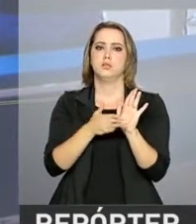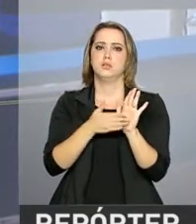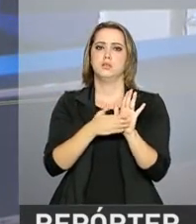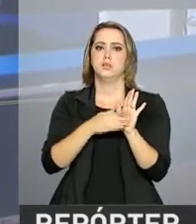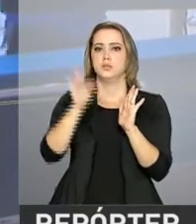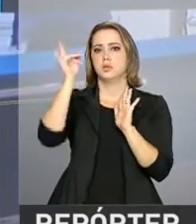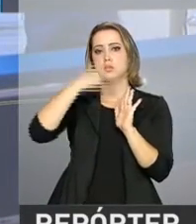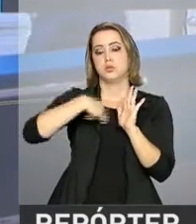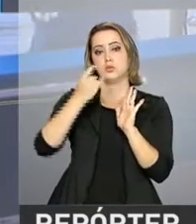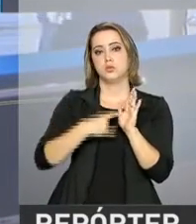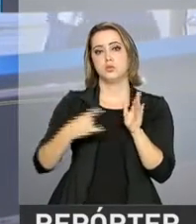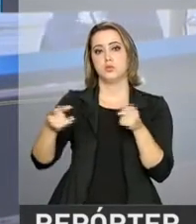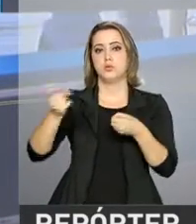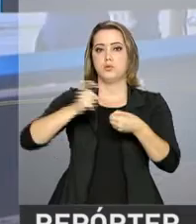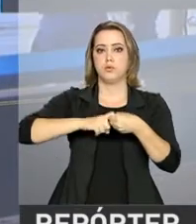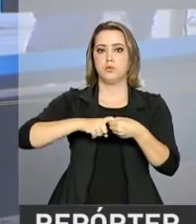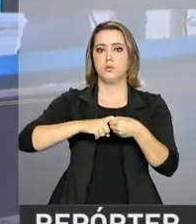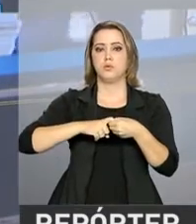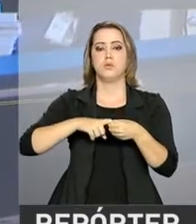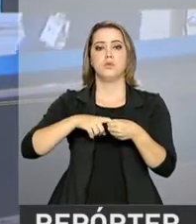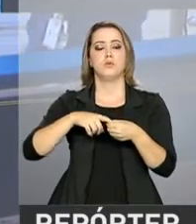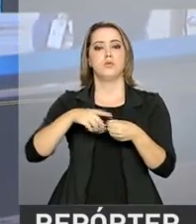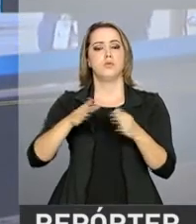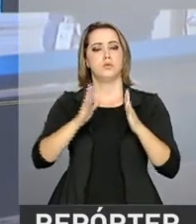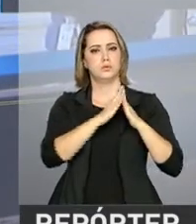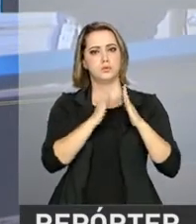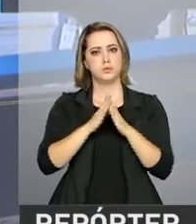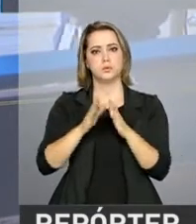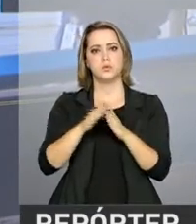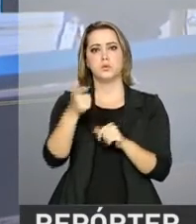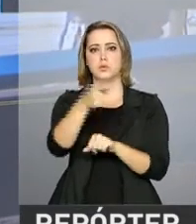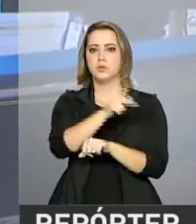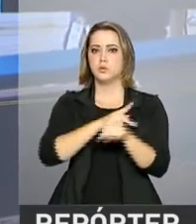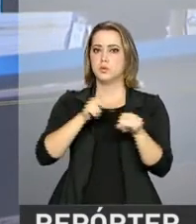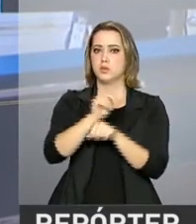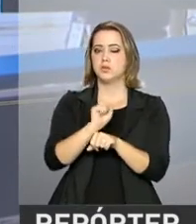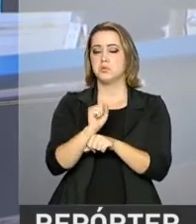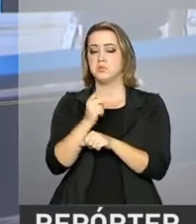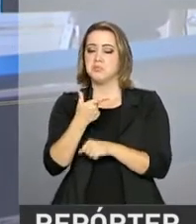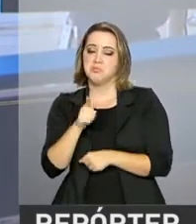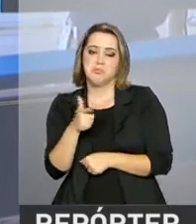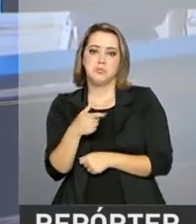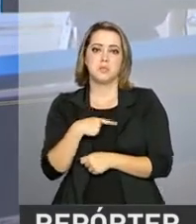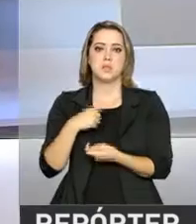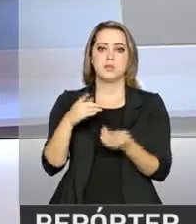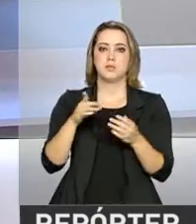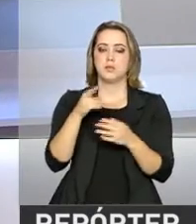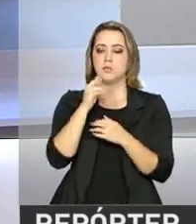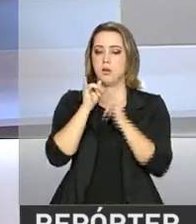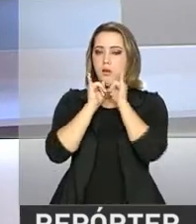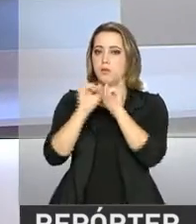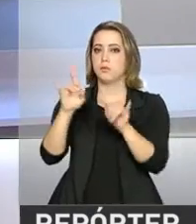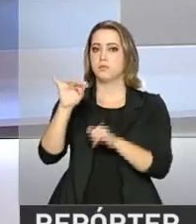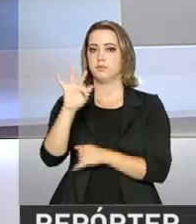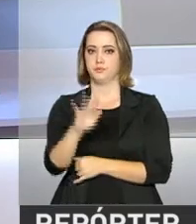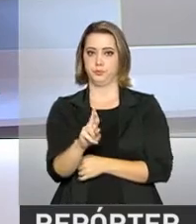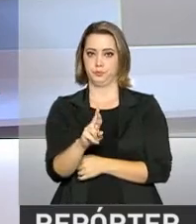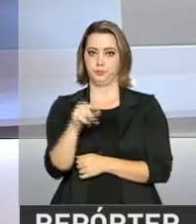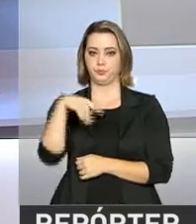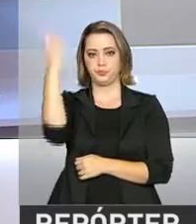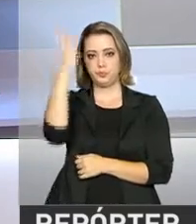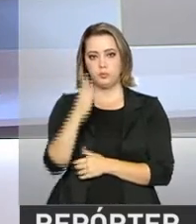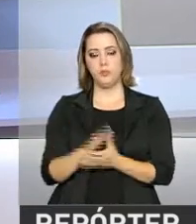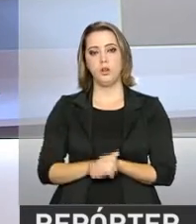de volta enquanto estiver morando no exterior e nem declarar o imposto de renda no brasil nós ficamos por aqui